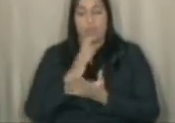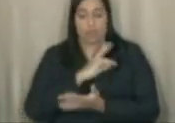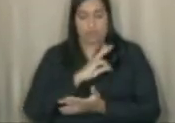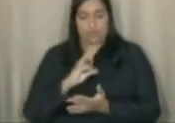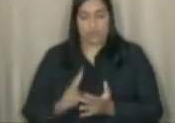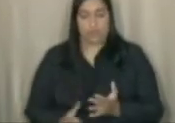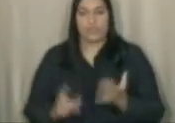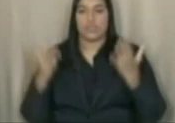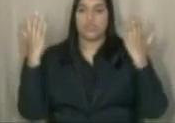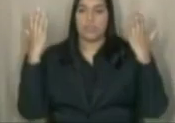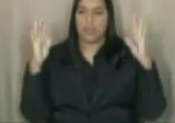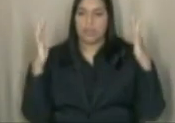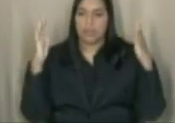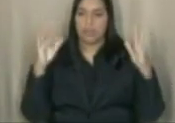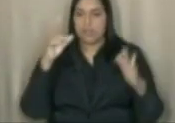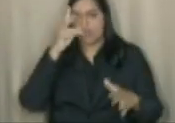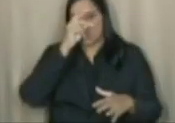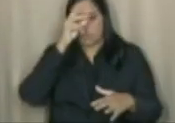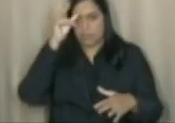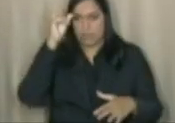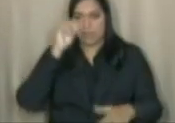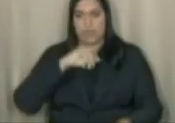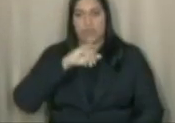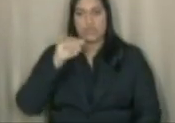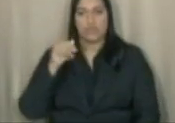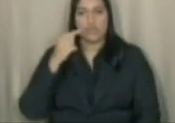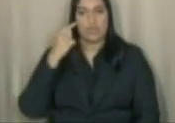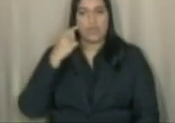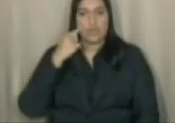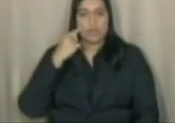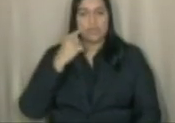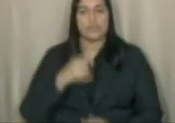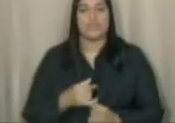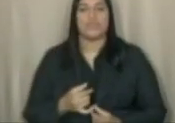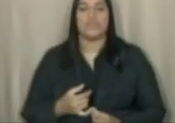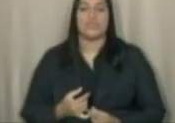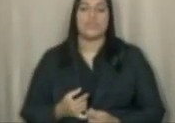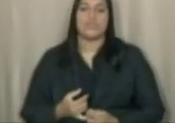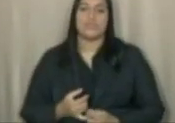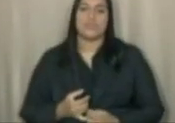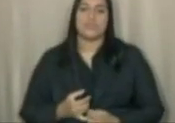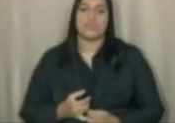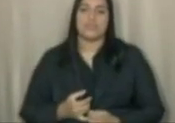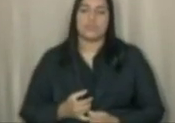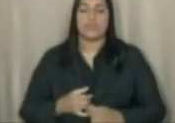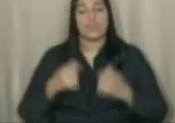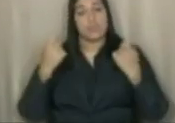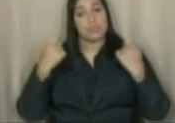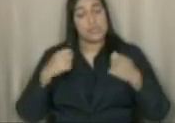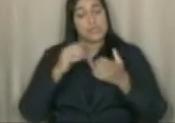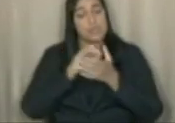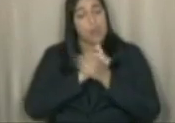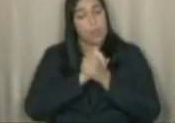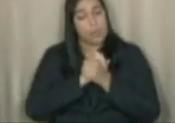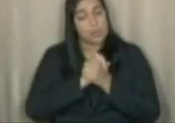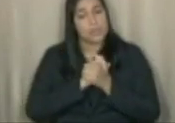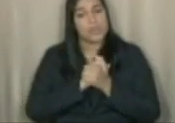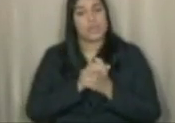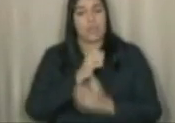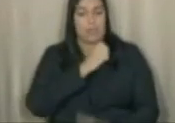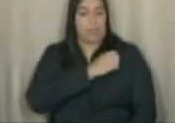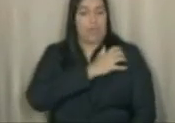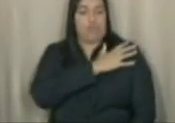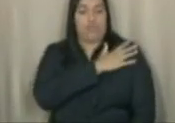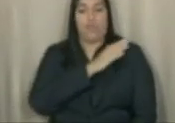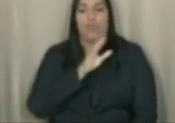parabenizando o Prefeito João Campos por tudo que aconteceu na cidade mas eu não poderia deixar de cumprimentar o major